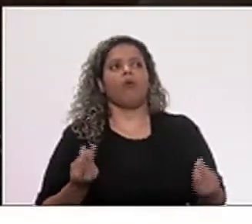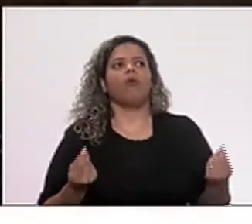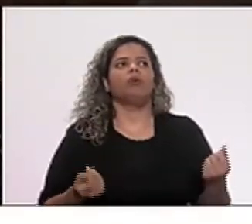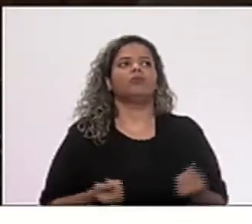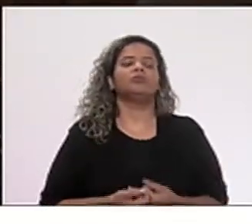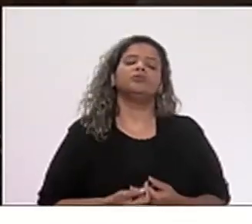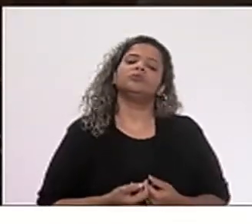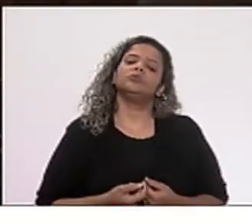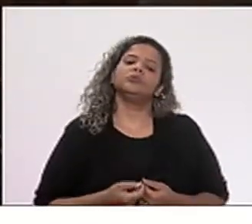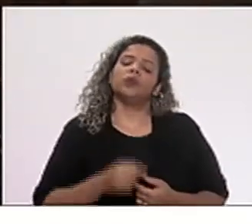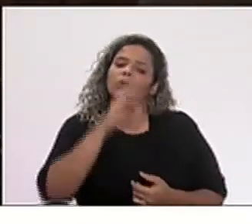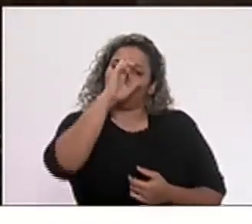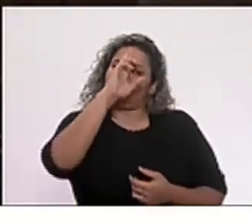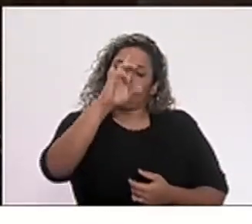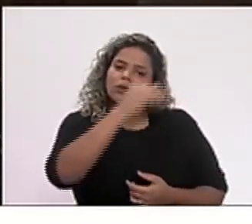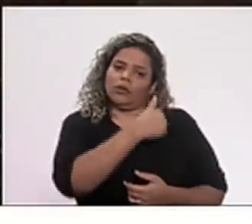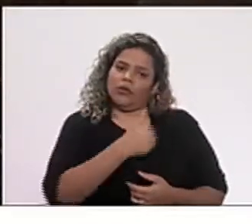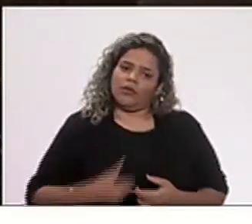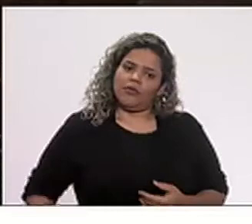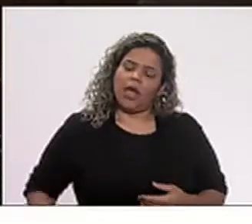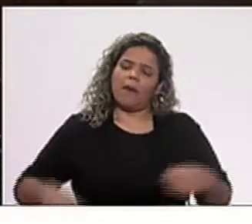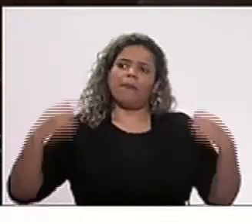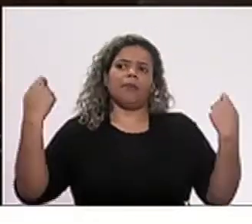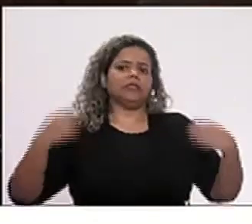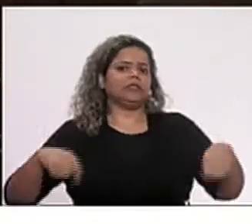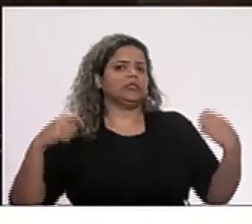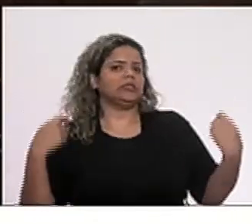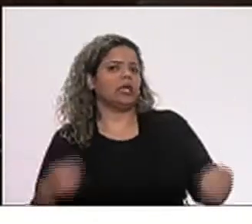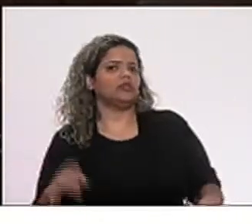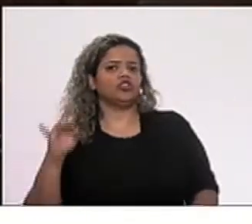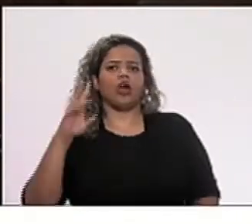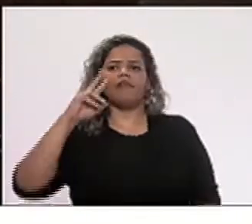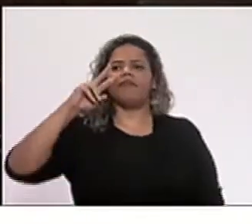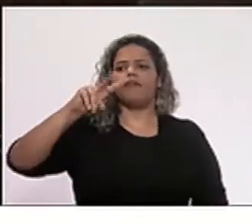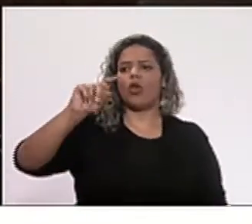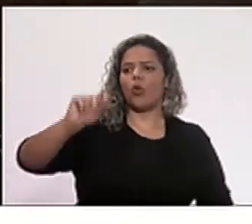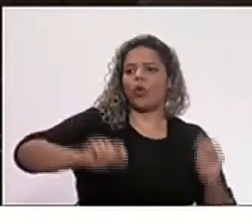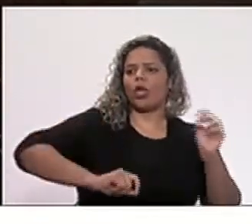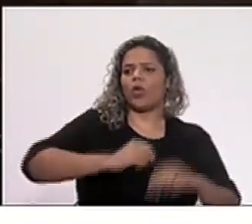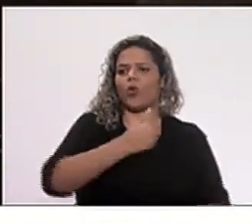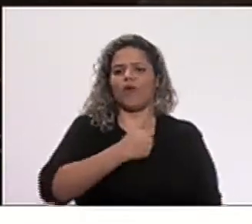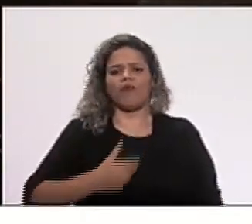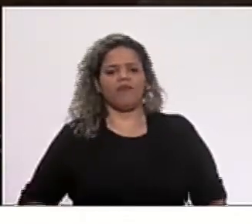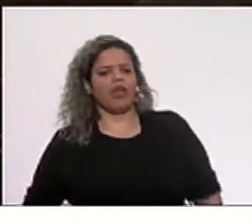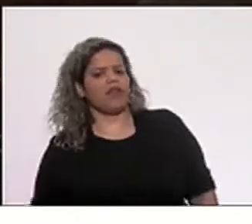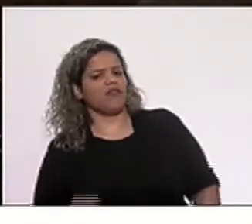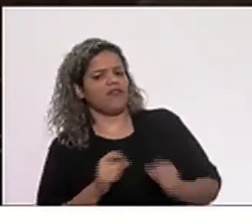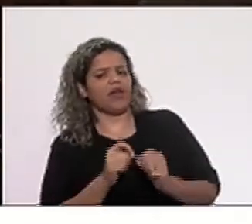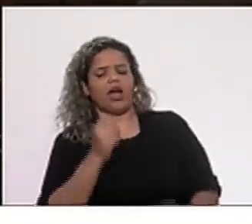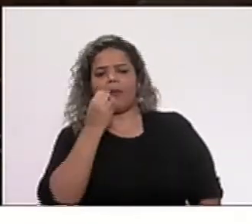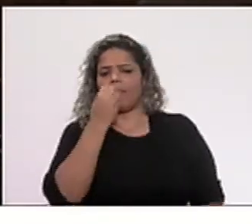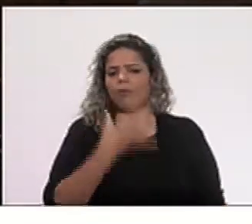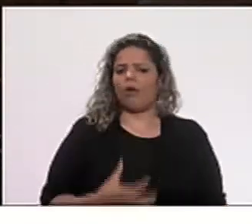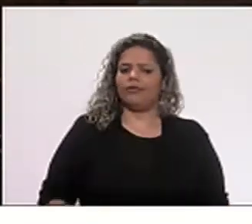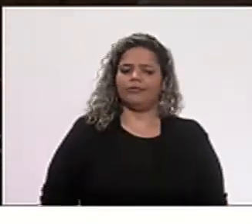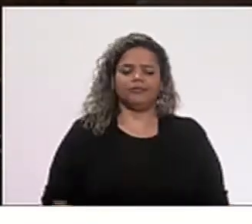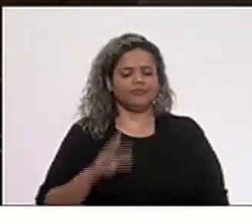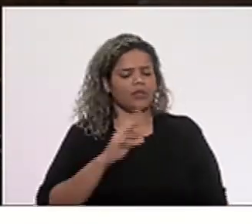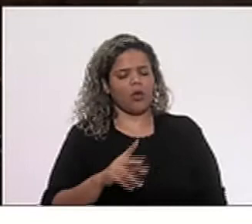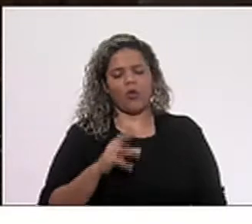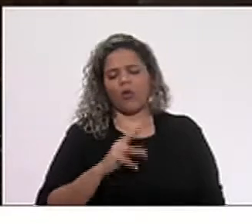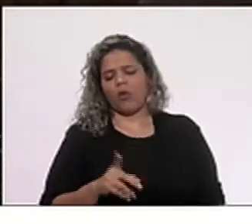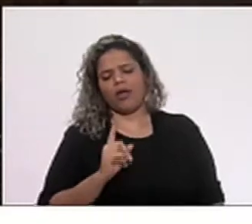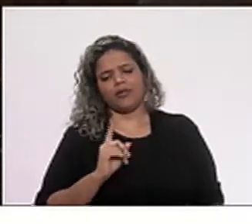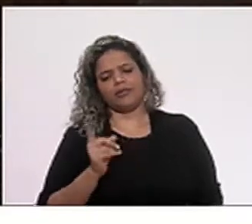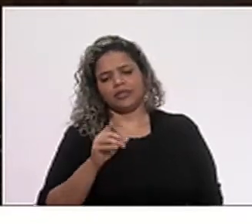o líder do governo, precisamos, é só ver aí o que o governo está fazendo de bom. Não, não é isso não.